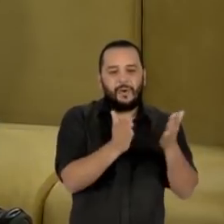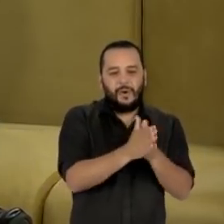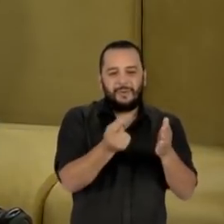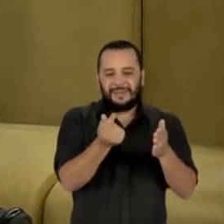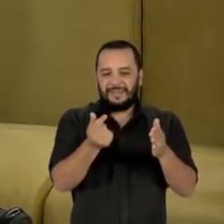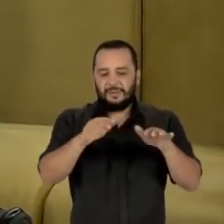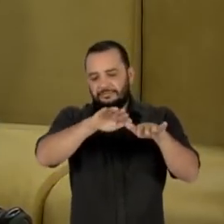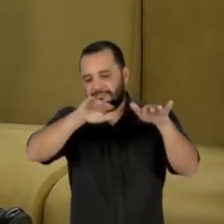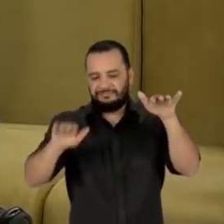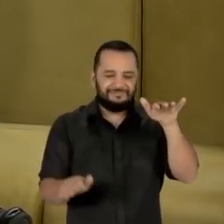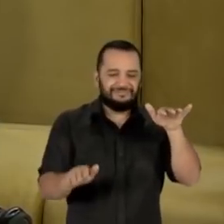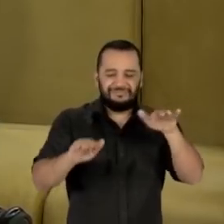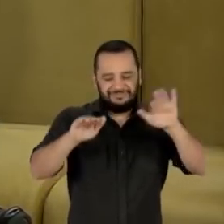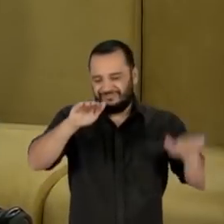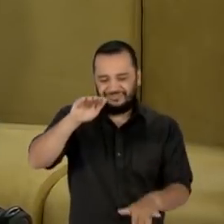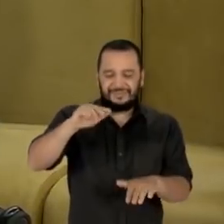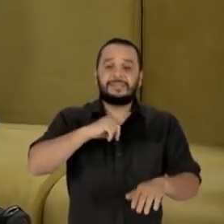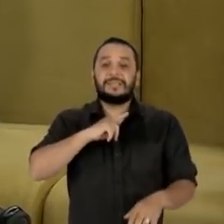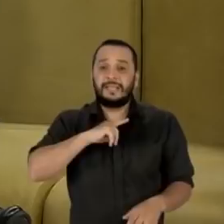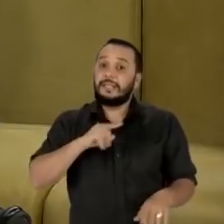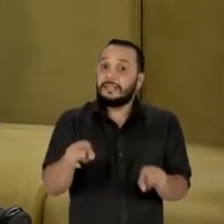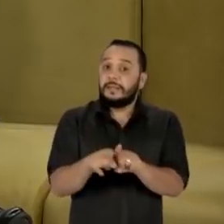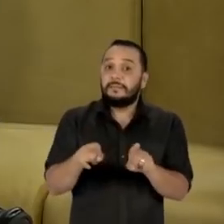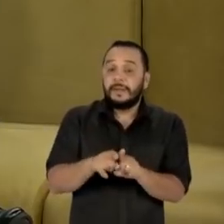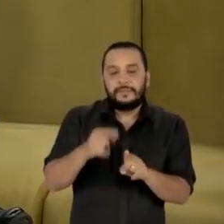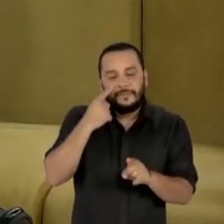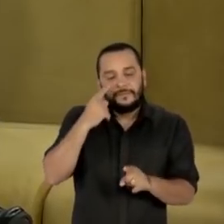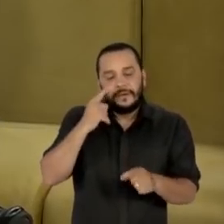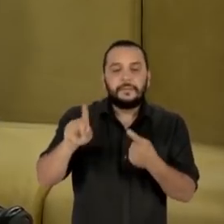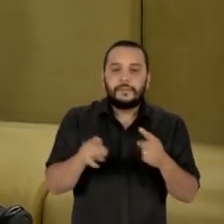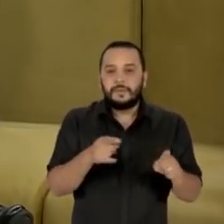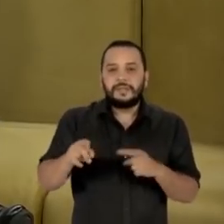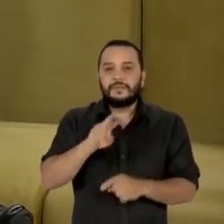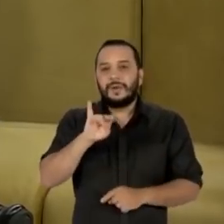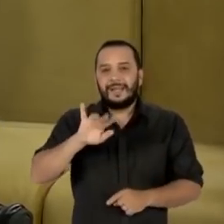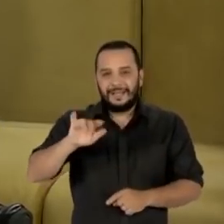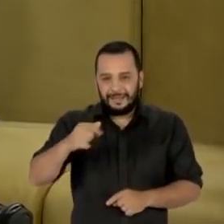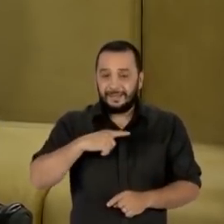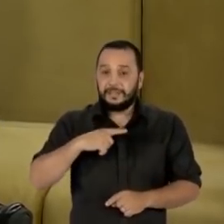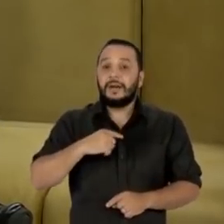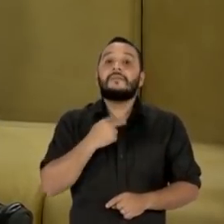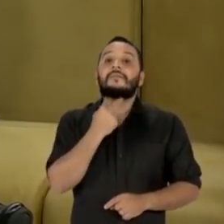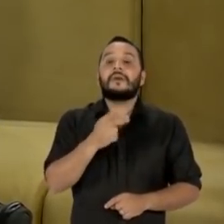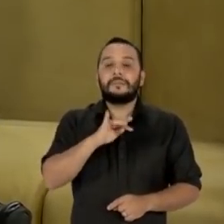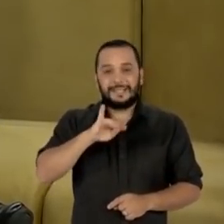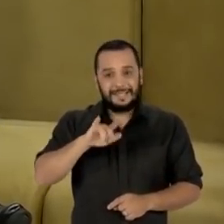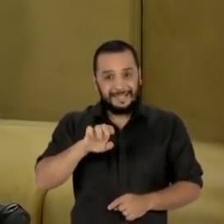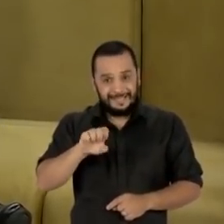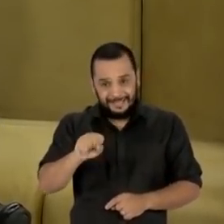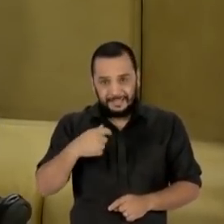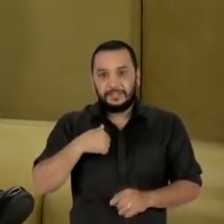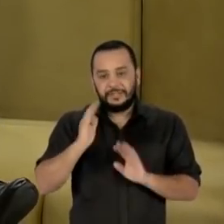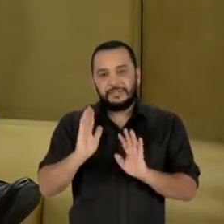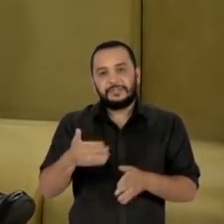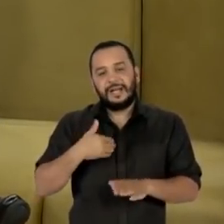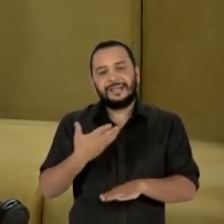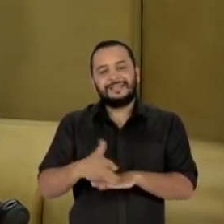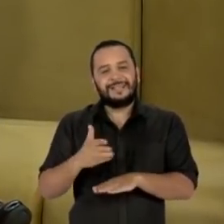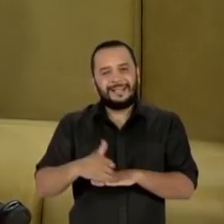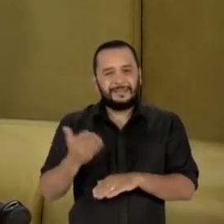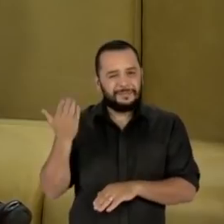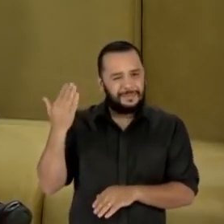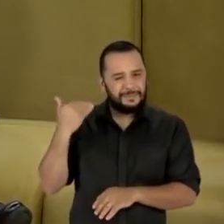paço das artes hoje a gente traz para você um dos sucessos de violeta parra na voz de mercedez gravado no programa ensaio